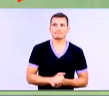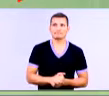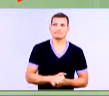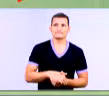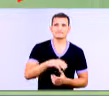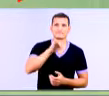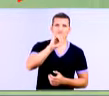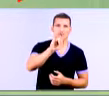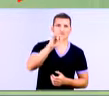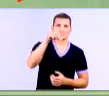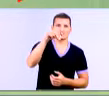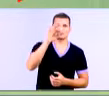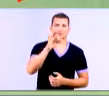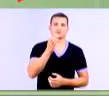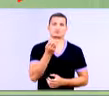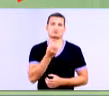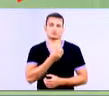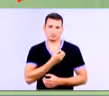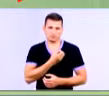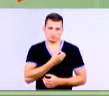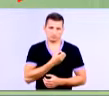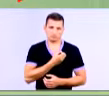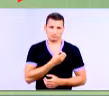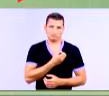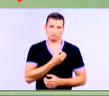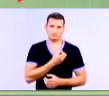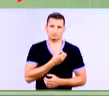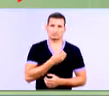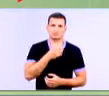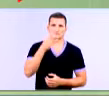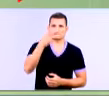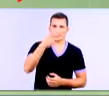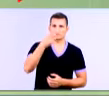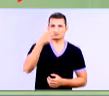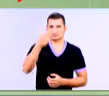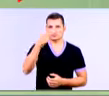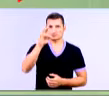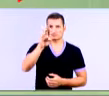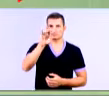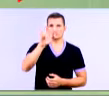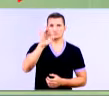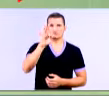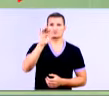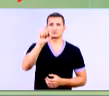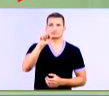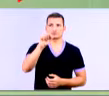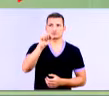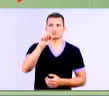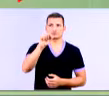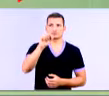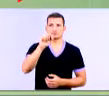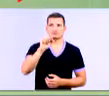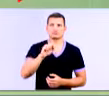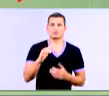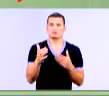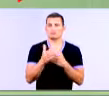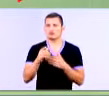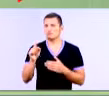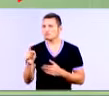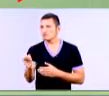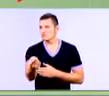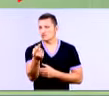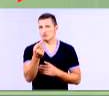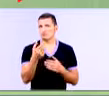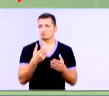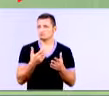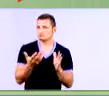int, que é um número inteiro grande, que é um número inteiro de 32 bits, o número inteiro de 32 bits ele vai até 1 milhão e lá vai castar, quer dizer, é